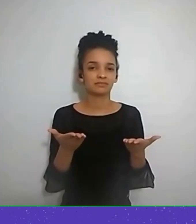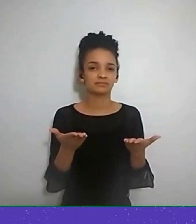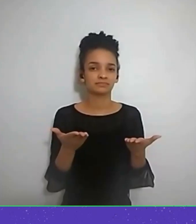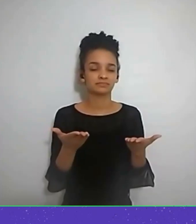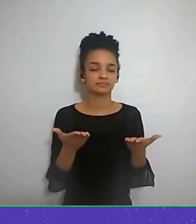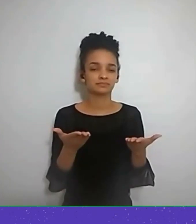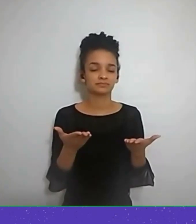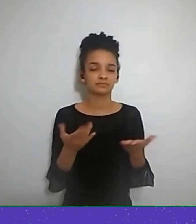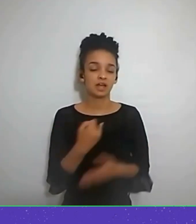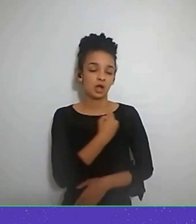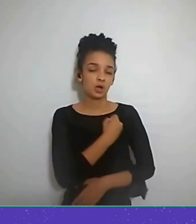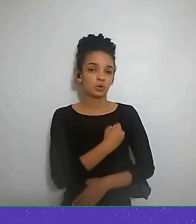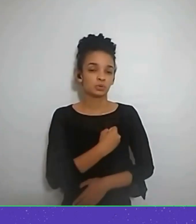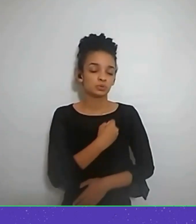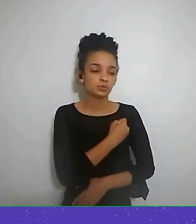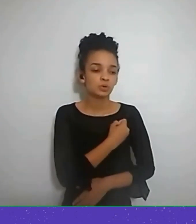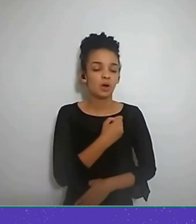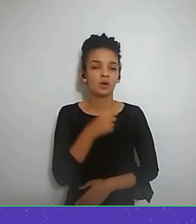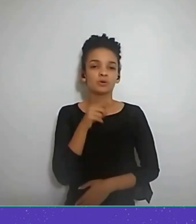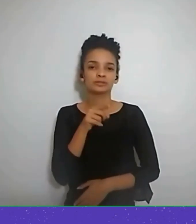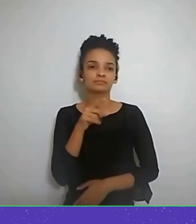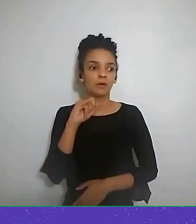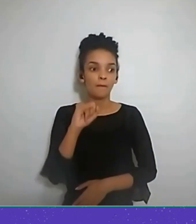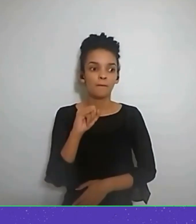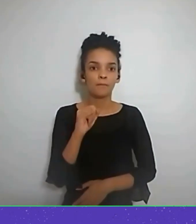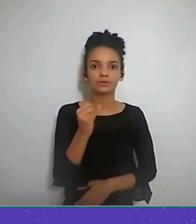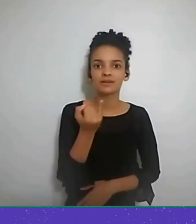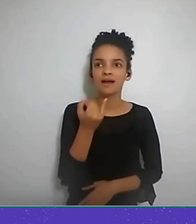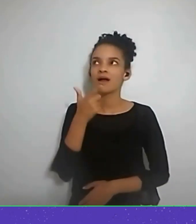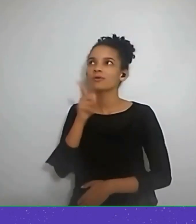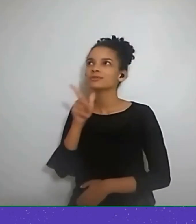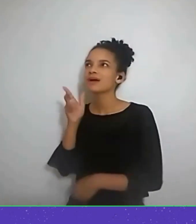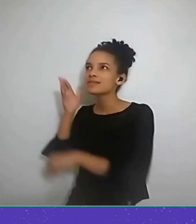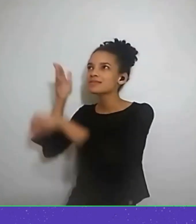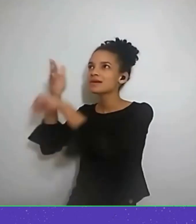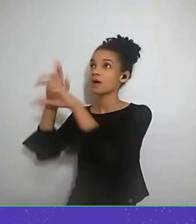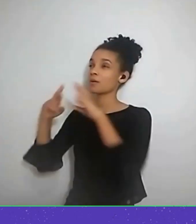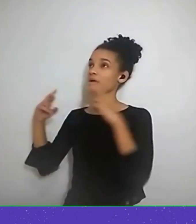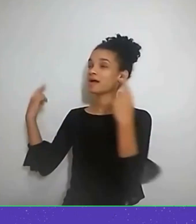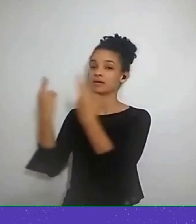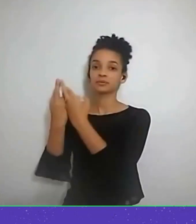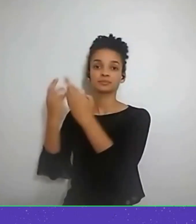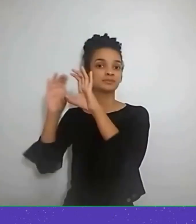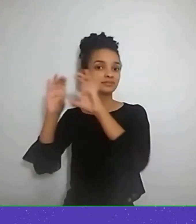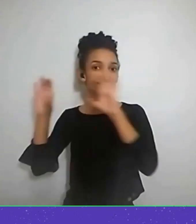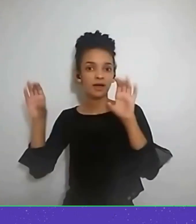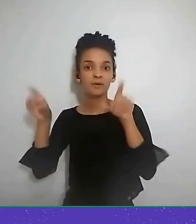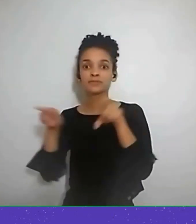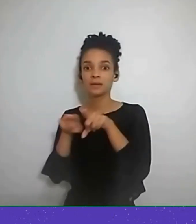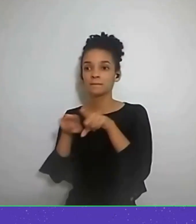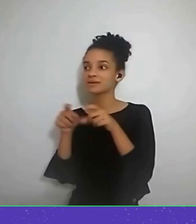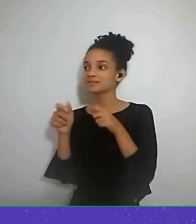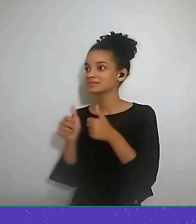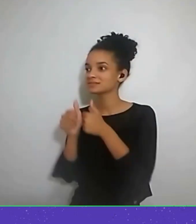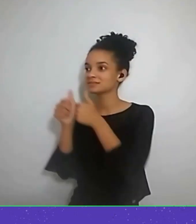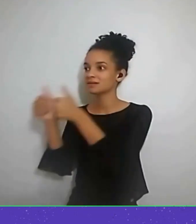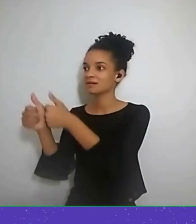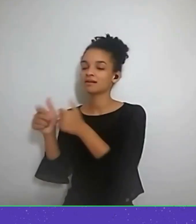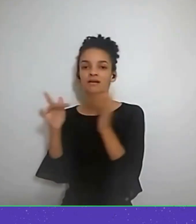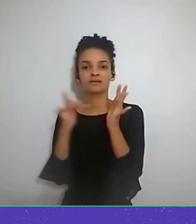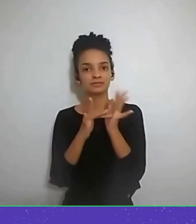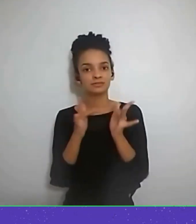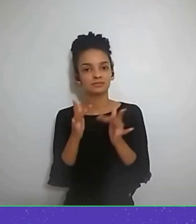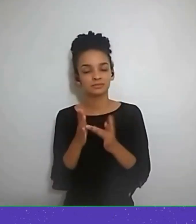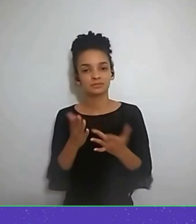dos céus. Foi dada a oportunidade para João também seguir a Jesus, mas ele não